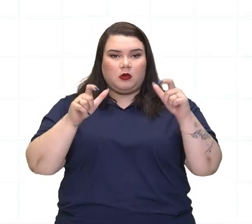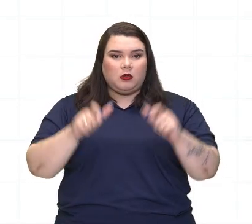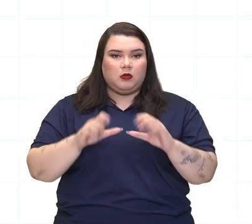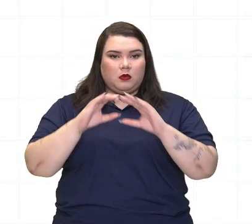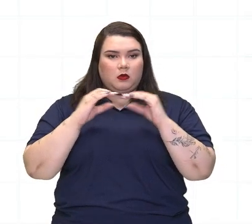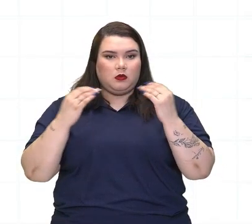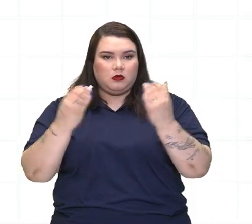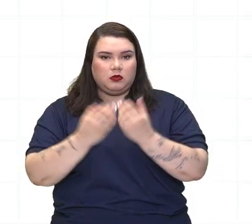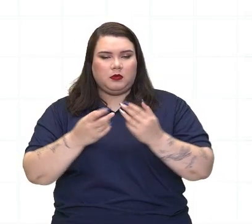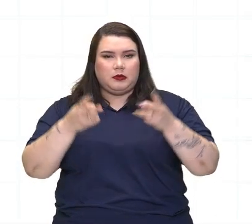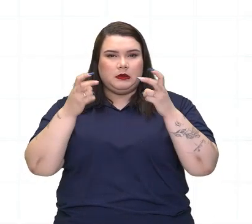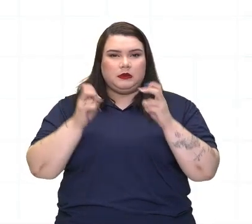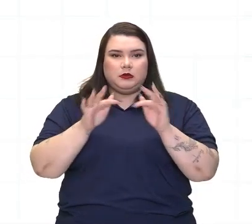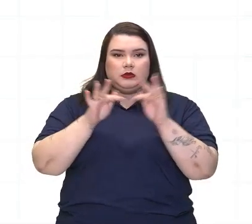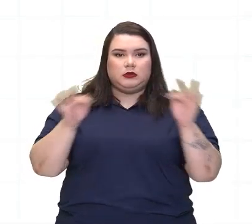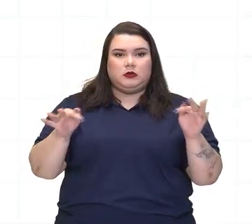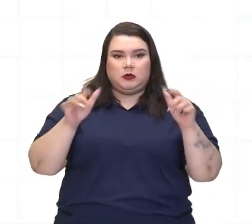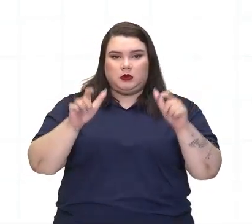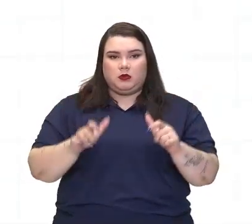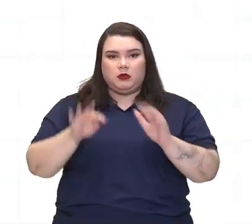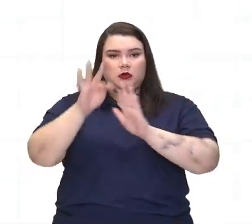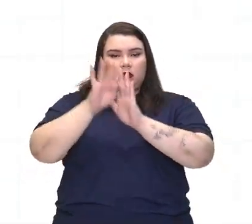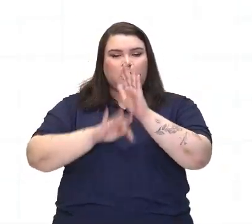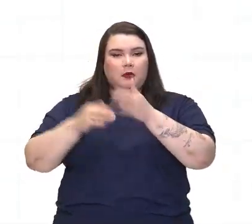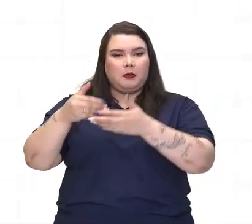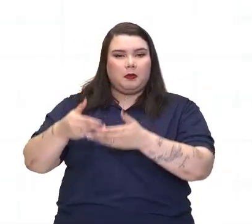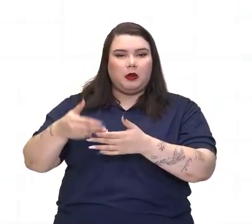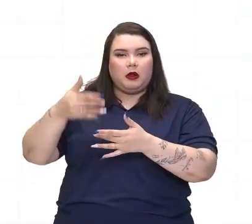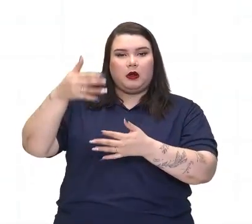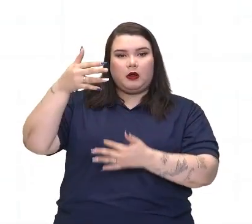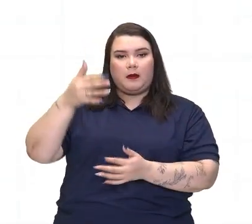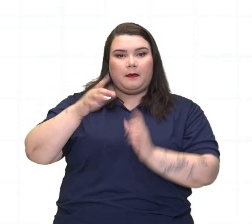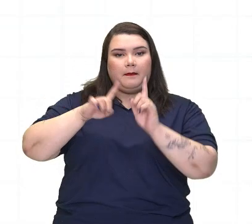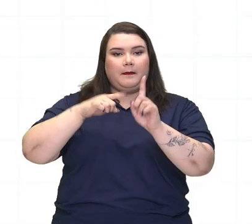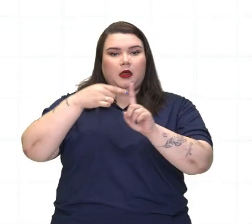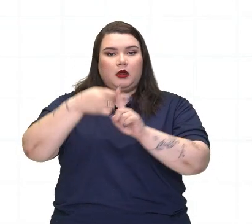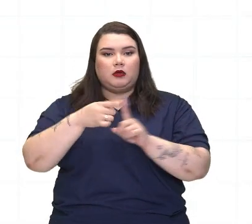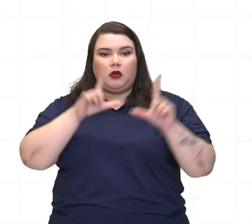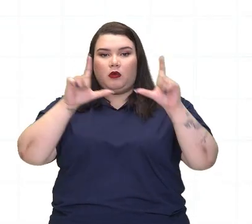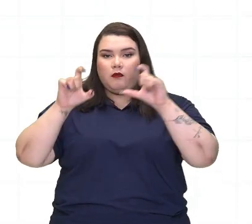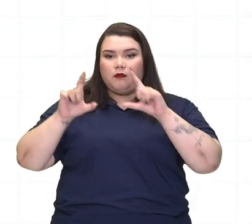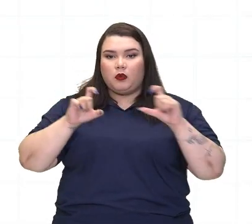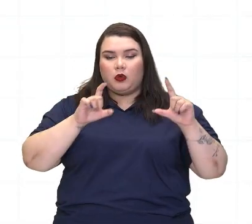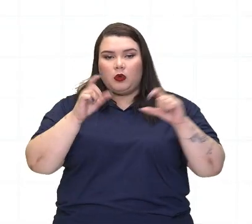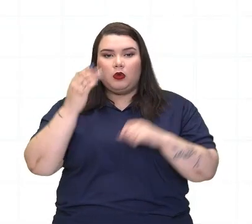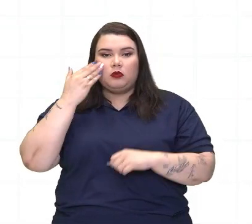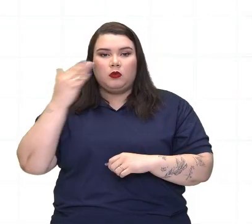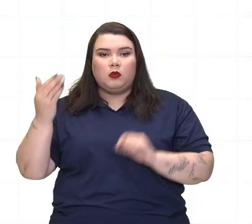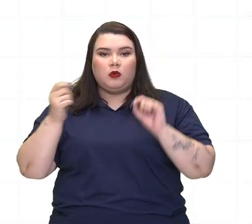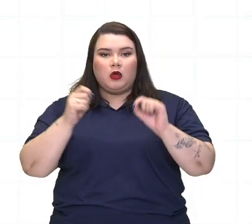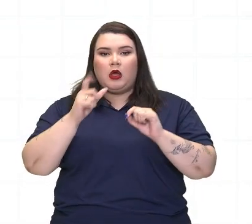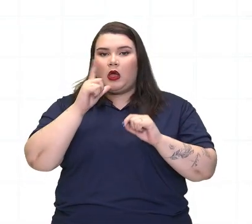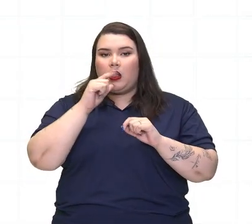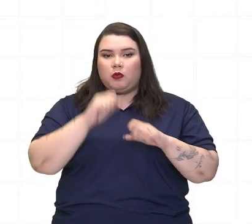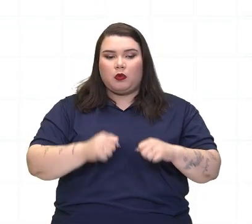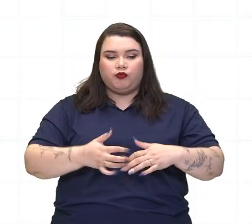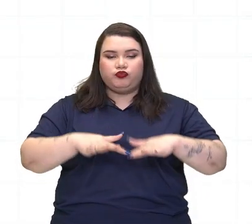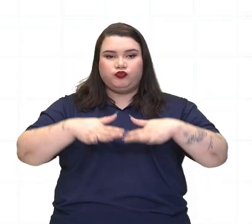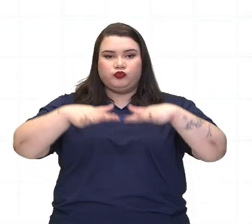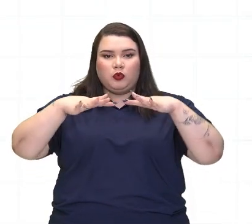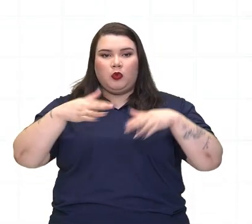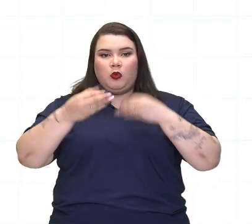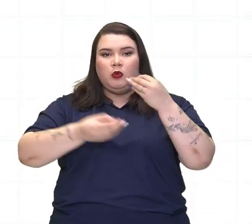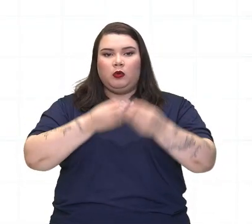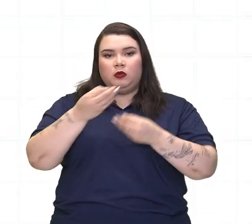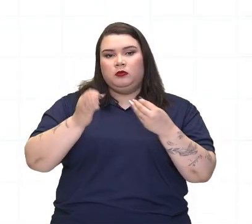simplicidade do espaço, né? O texto vai seguindo, vai mostrar um pouquinho sobre o barramento da água do rio Urubu, para mostrar como